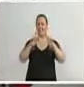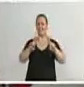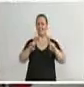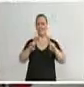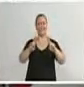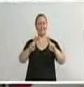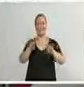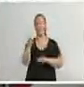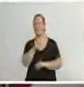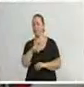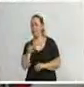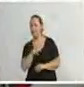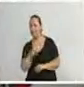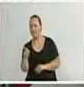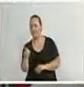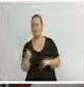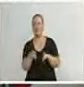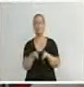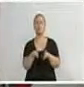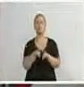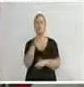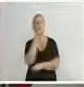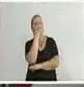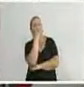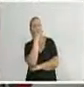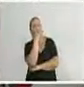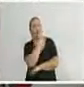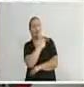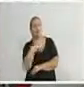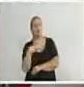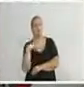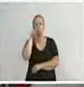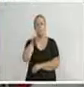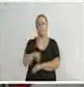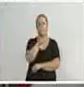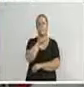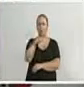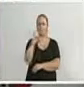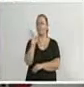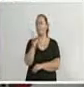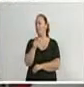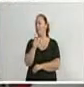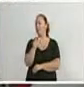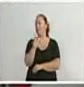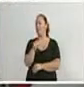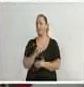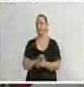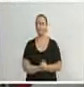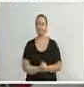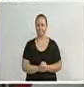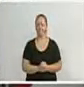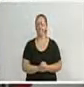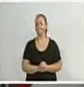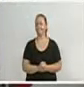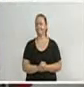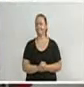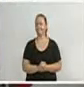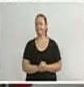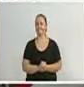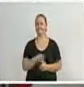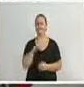do professor. E não vai ouvir o pastor e não vai ouvir o padre. E quem não respeita os pais,